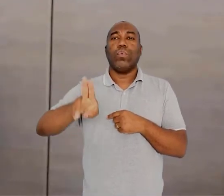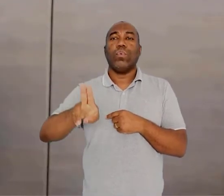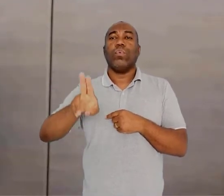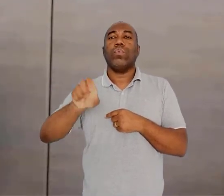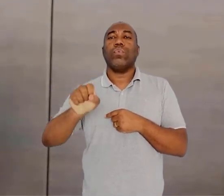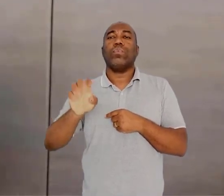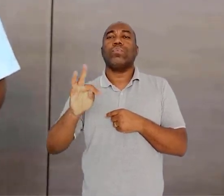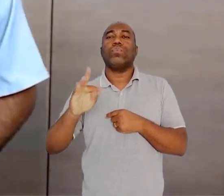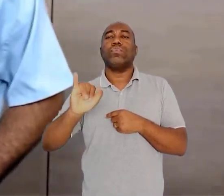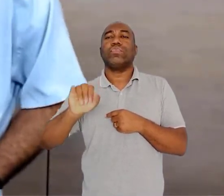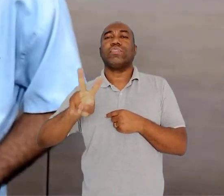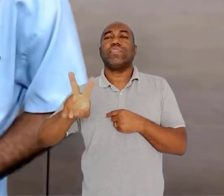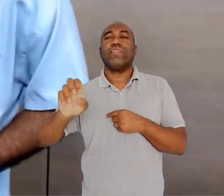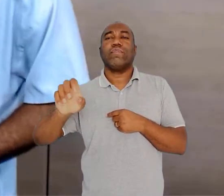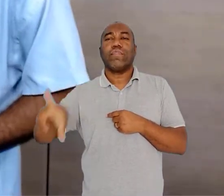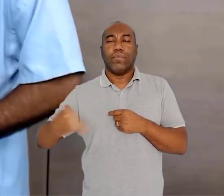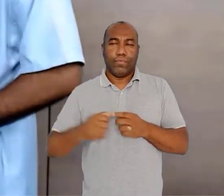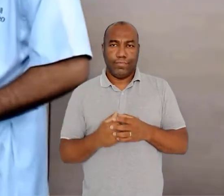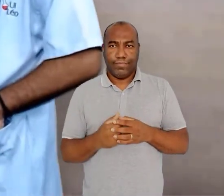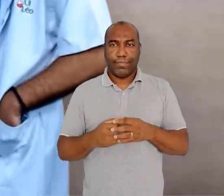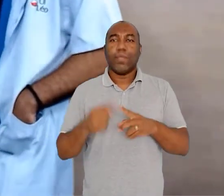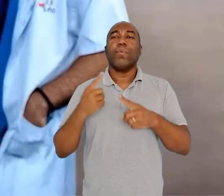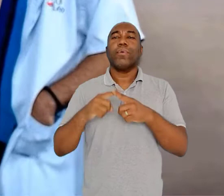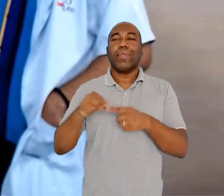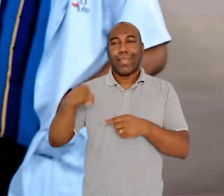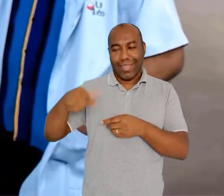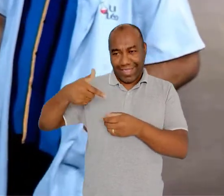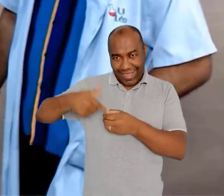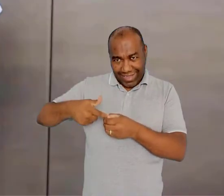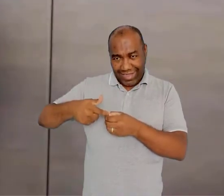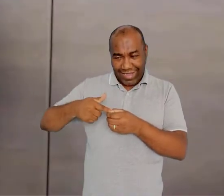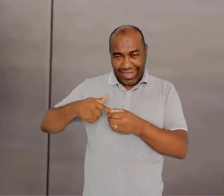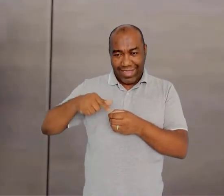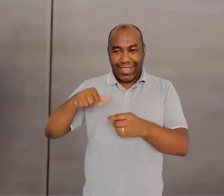o fogo para também. Aquele velho exemplo da vela, que você tampa a vela.